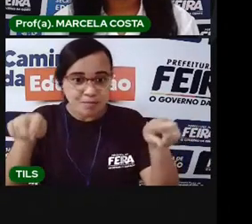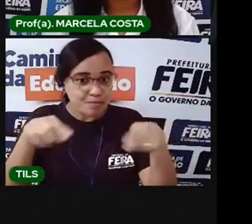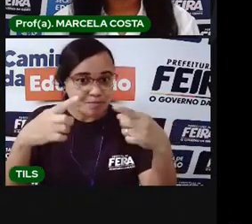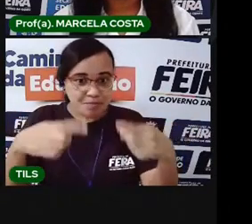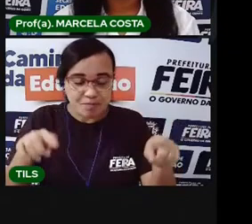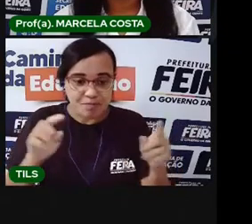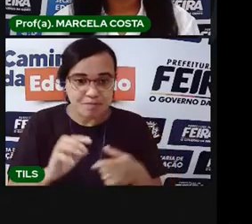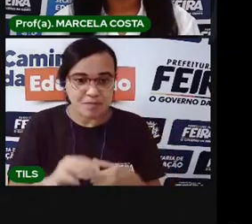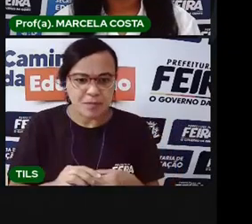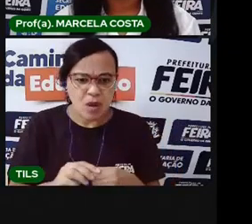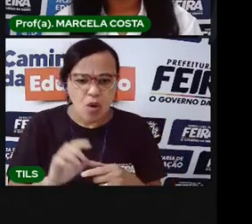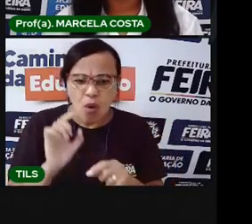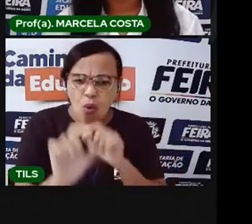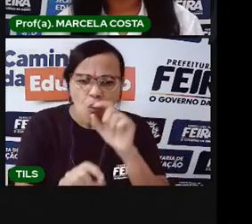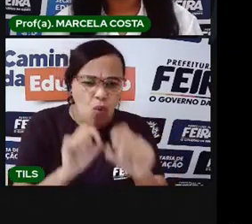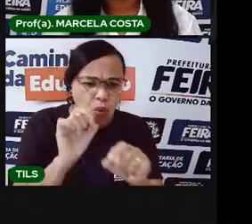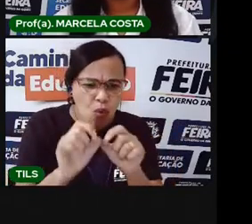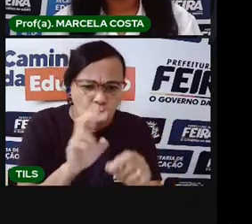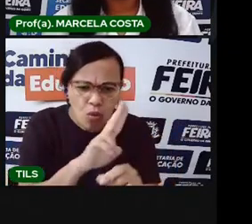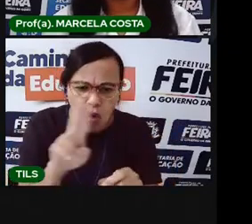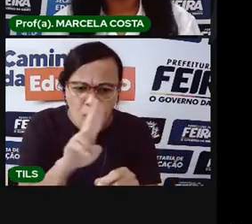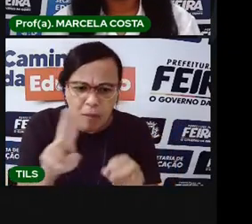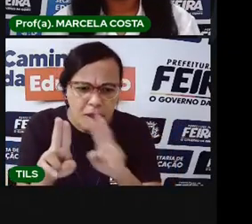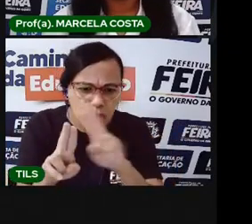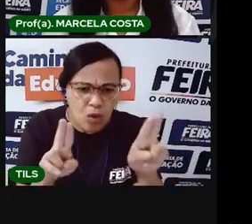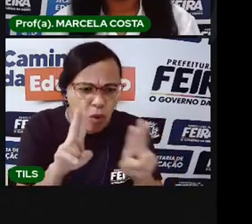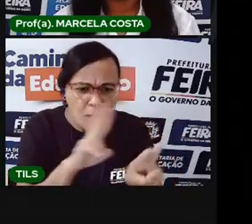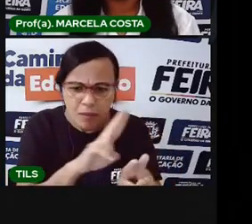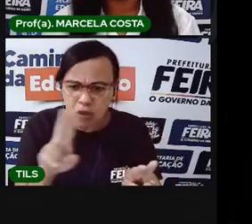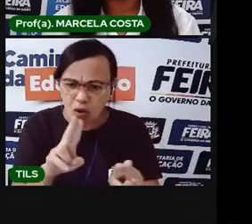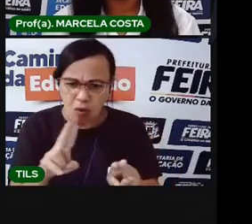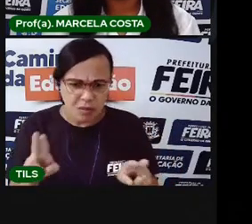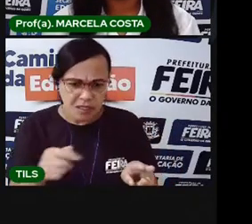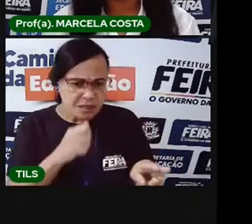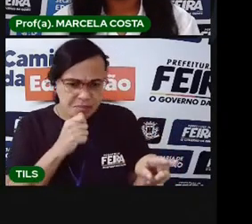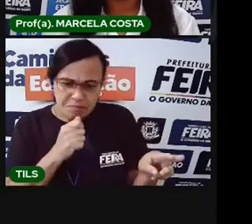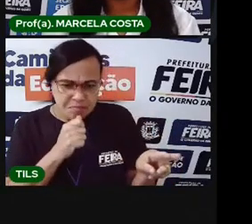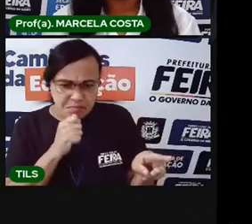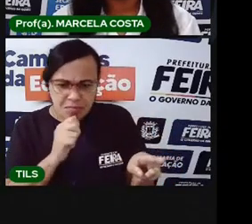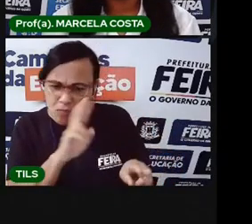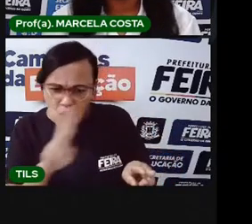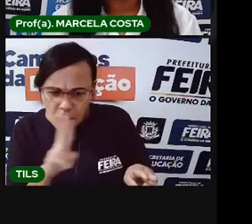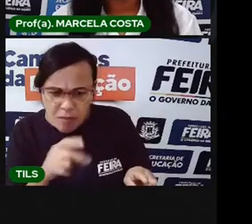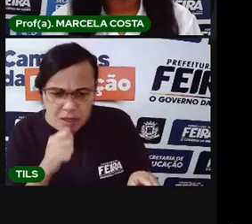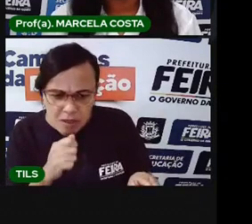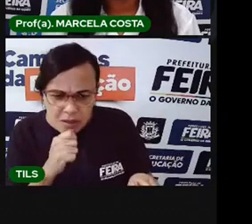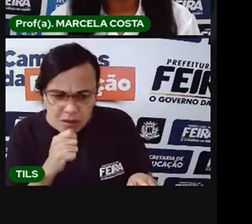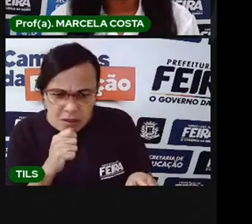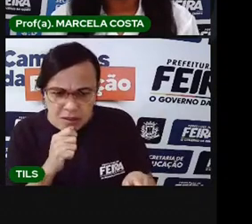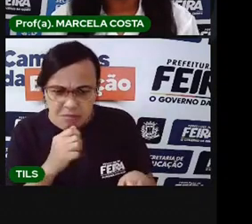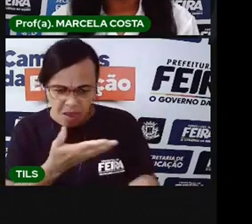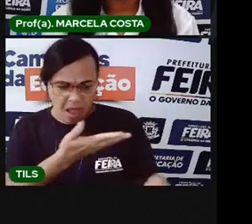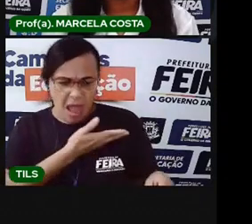Que estranho, cão com nome? Estranho, por quê? Aqui no Rio ninguém tem nome. Todos os meus amigos são chamados de